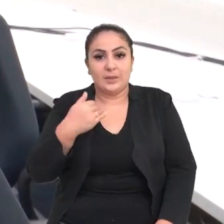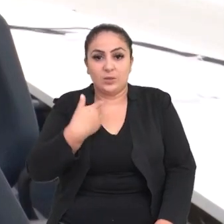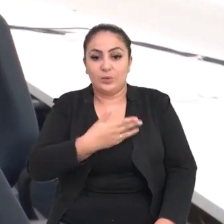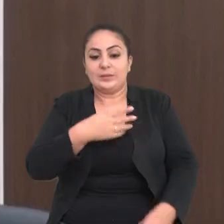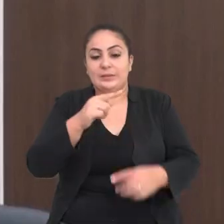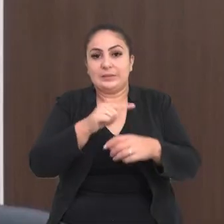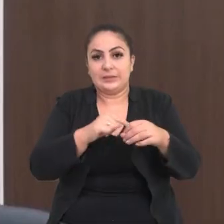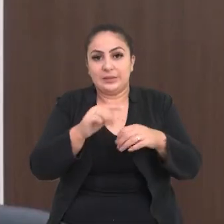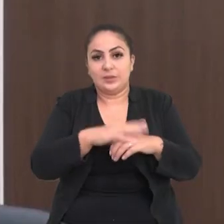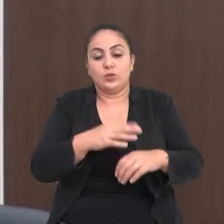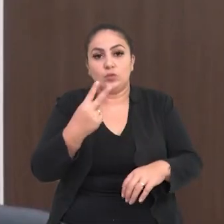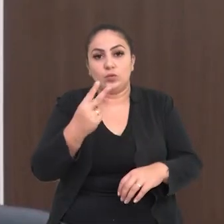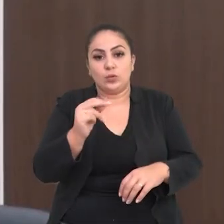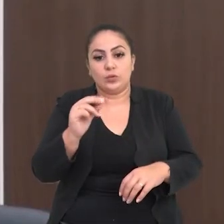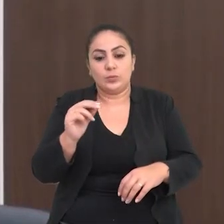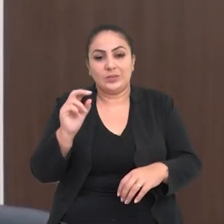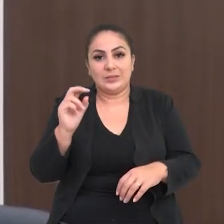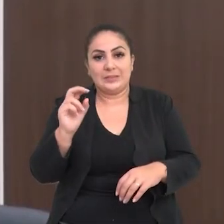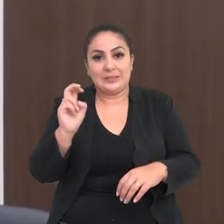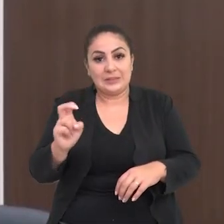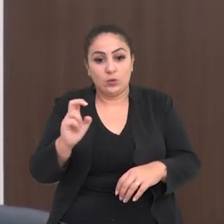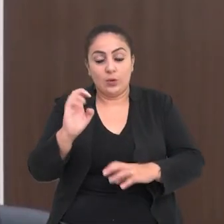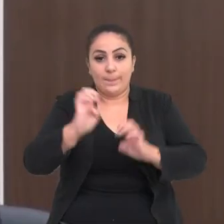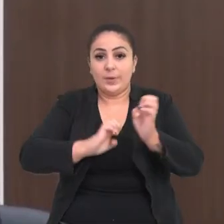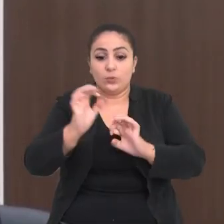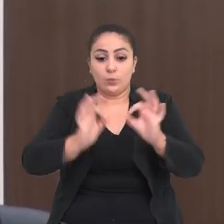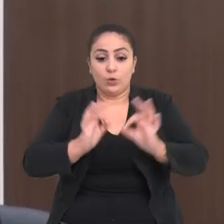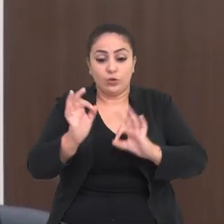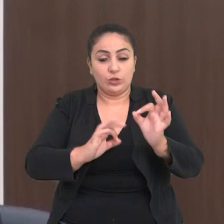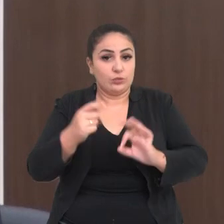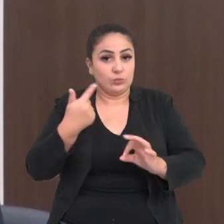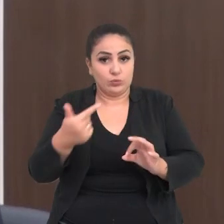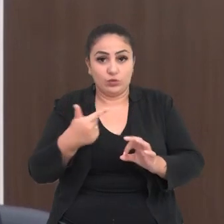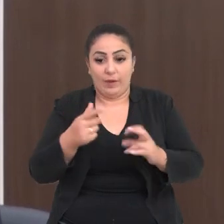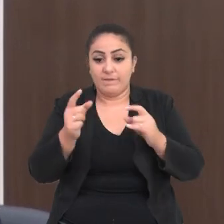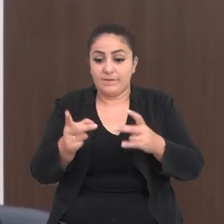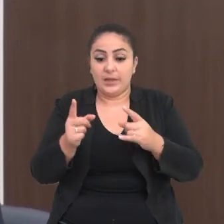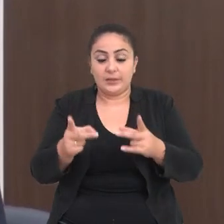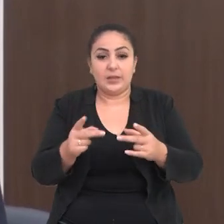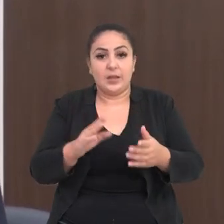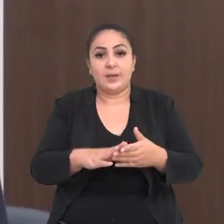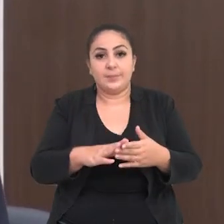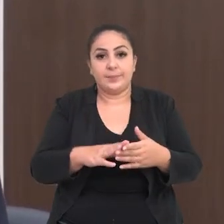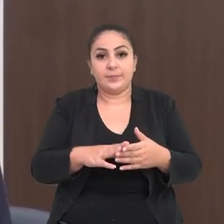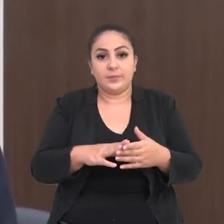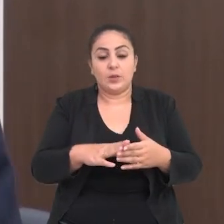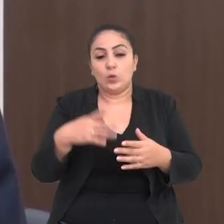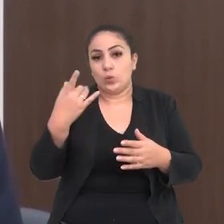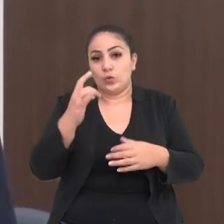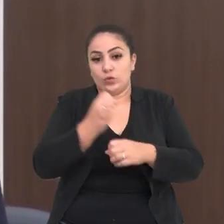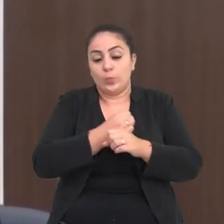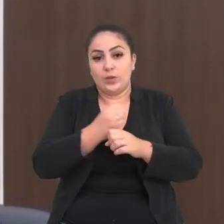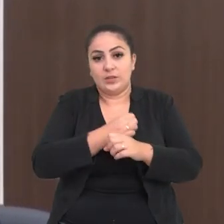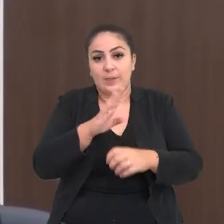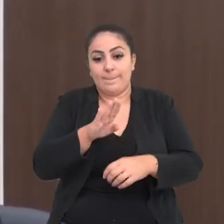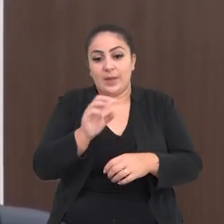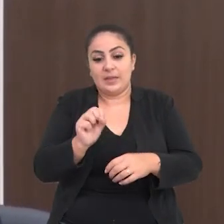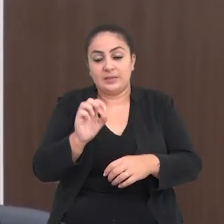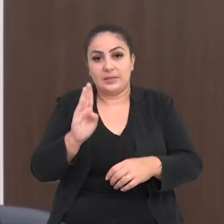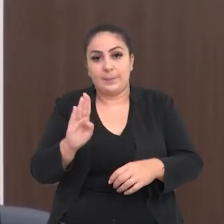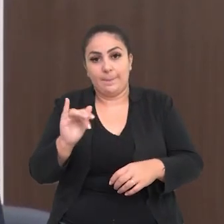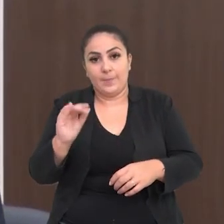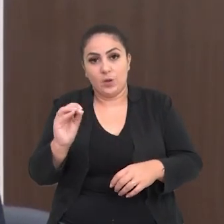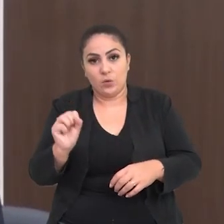nossa cidade. Em 2005 a empresa era um projeto. Ela não tinha vendas. No último ano, a BS